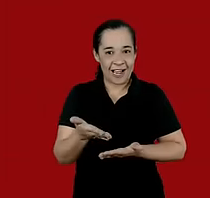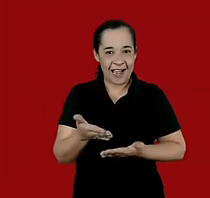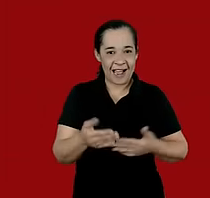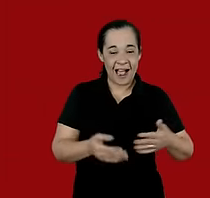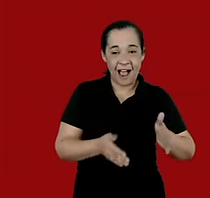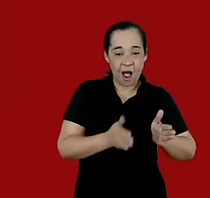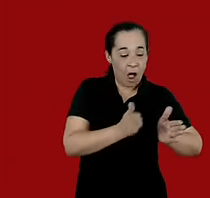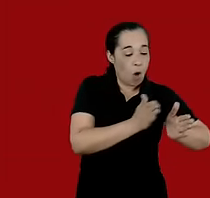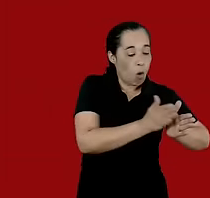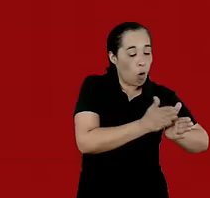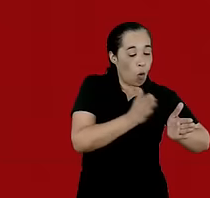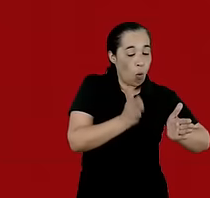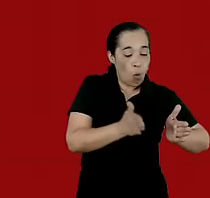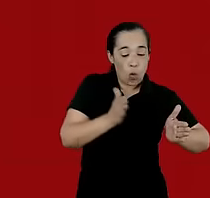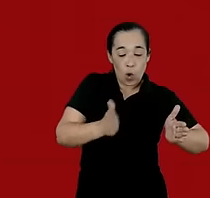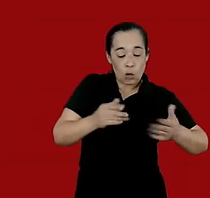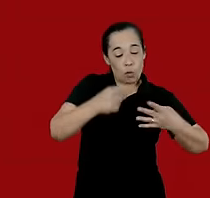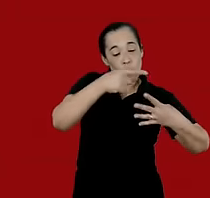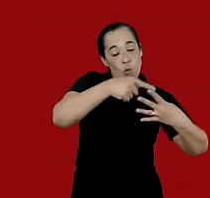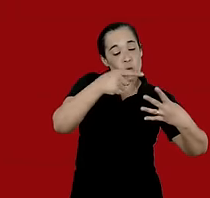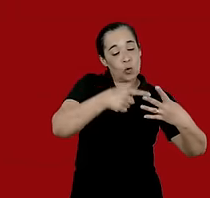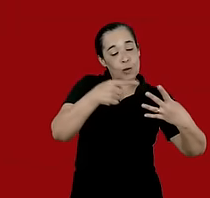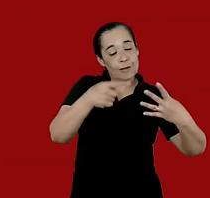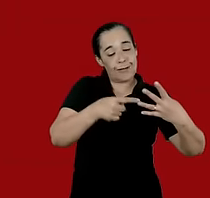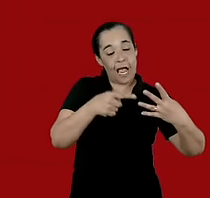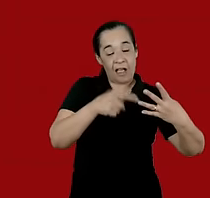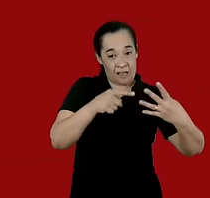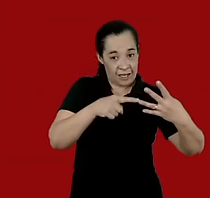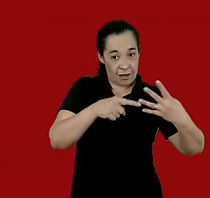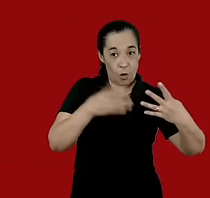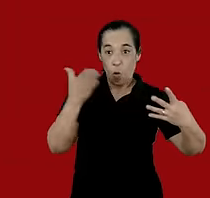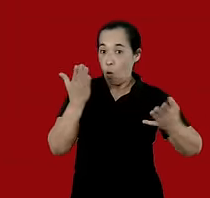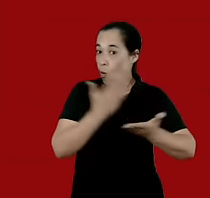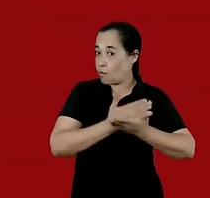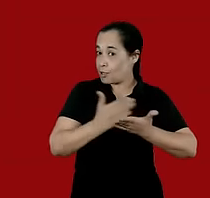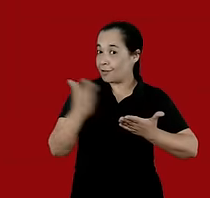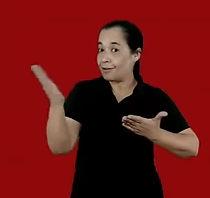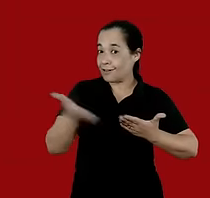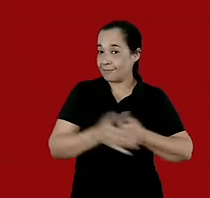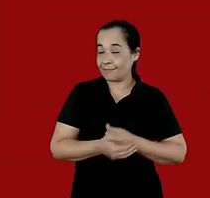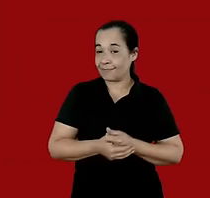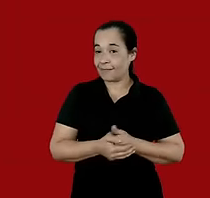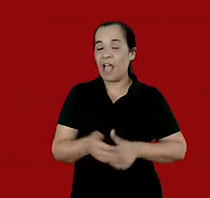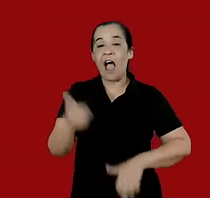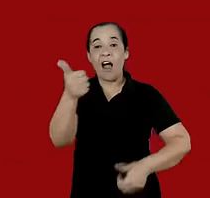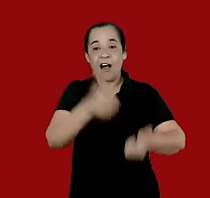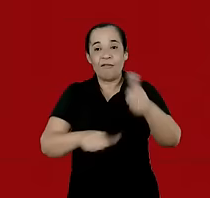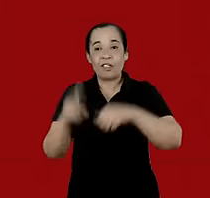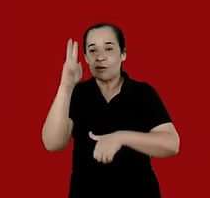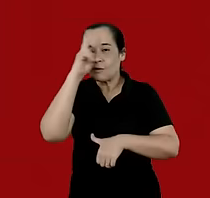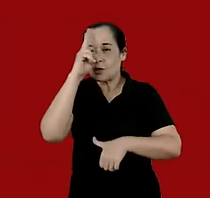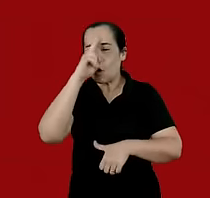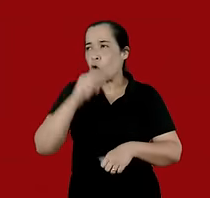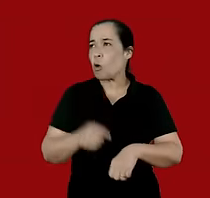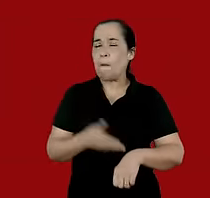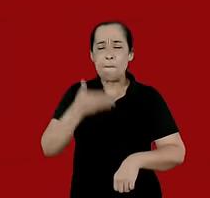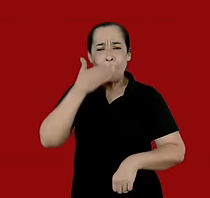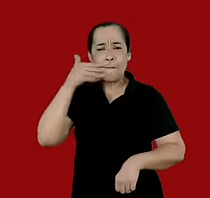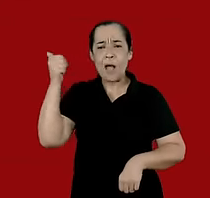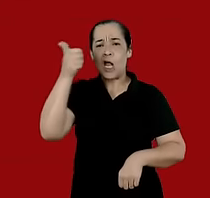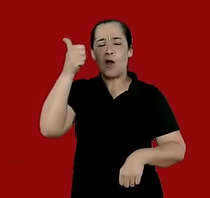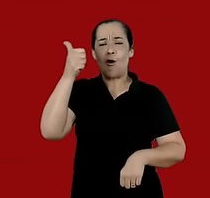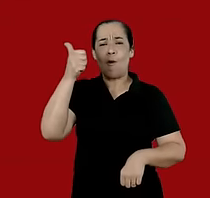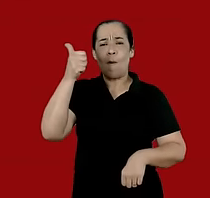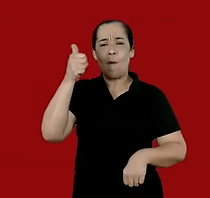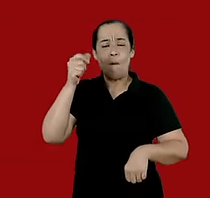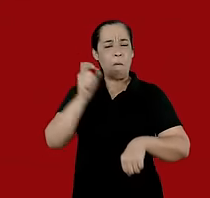então pela análise histórica a gente tá vivendo agora potencialmente o melhor momento da renda fixa olhando pros próximos 24